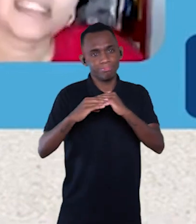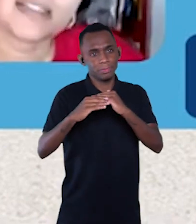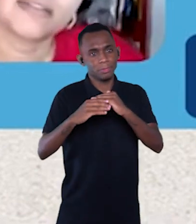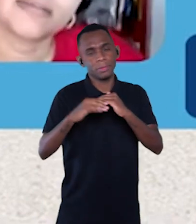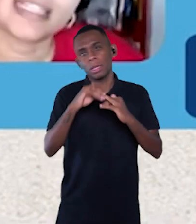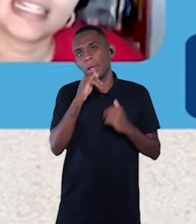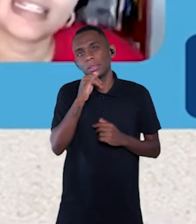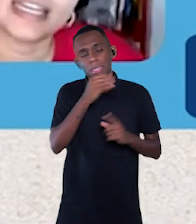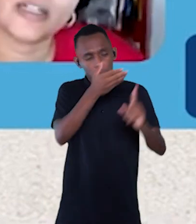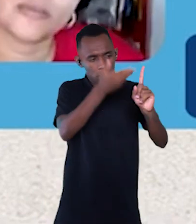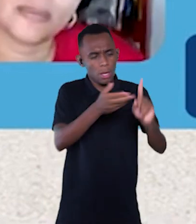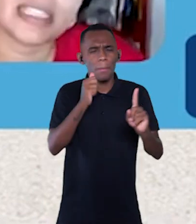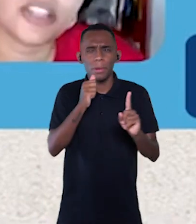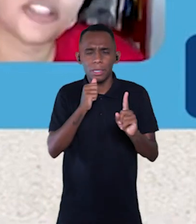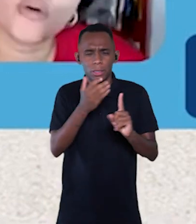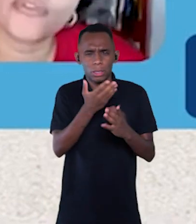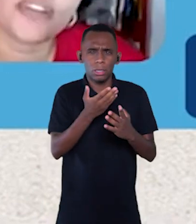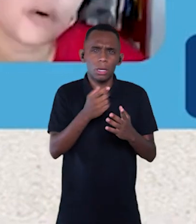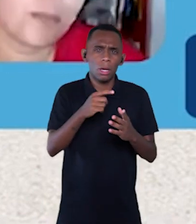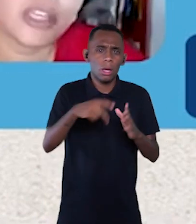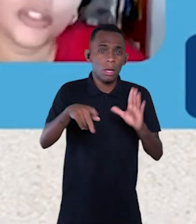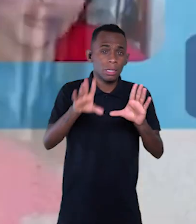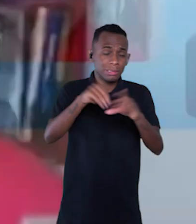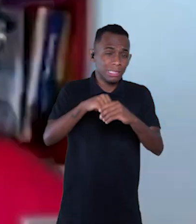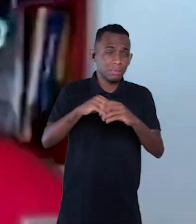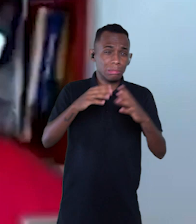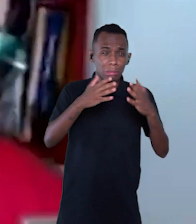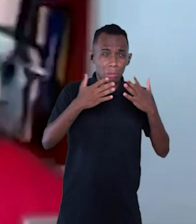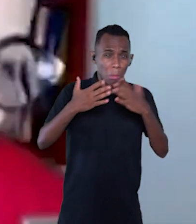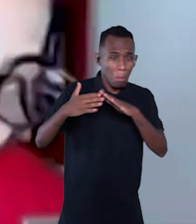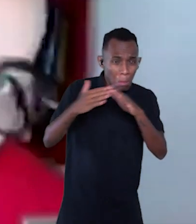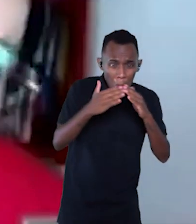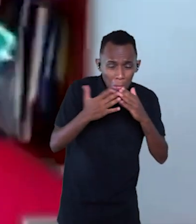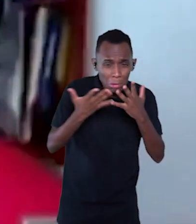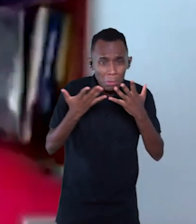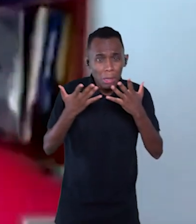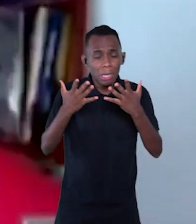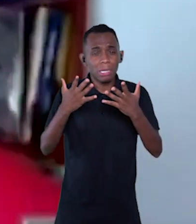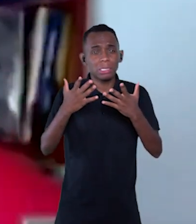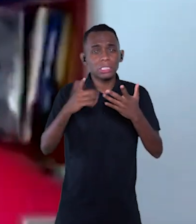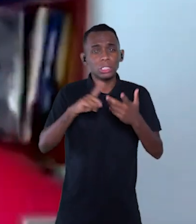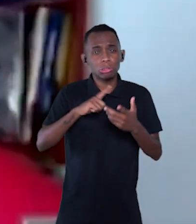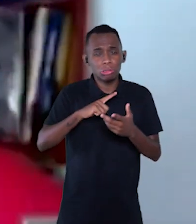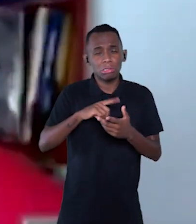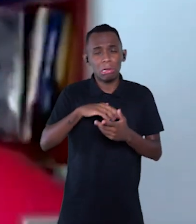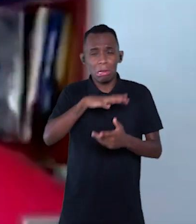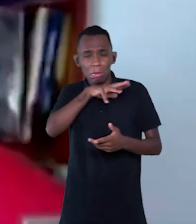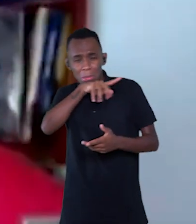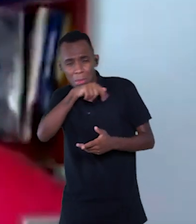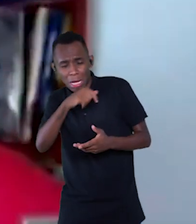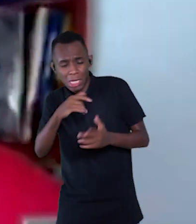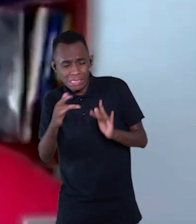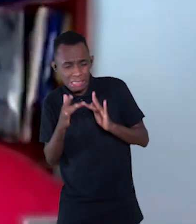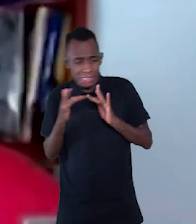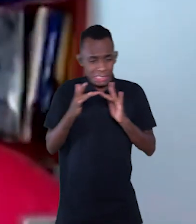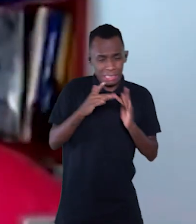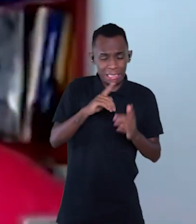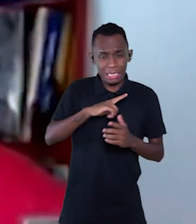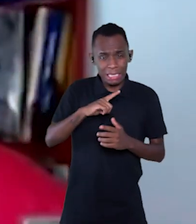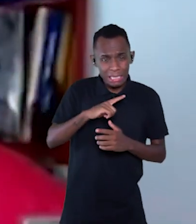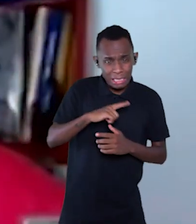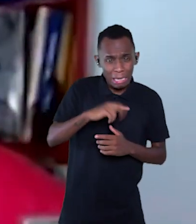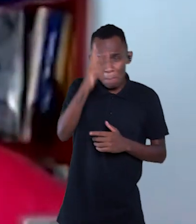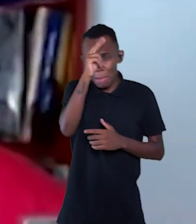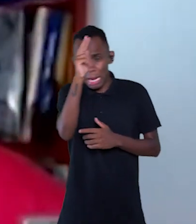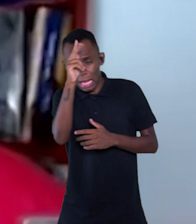numa ocupação, ela era uma paciente que convivia com bichos, ratos, baratas, que morava num cômodo com mais 9 pessoas,